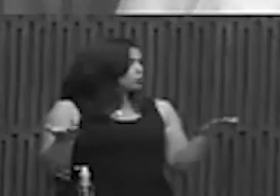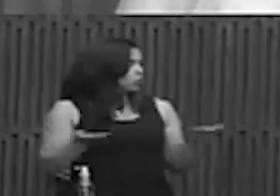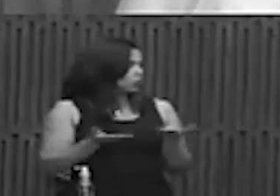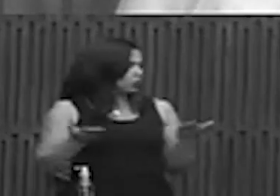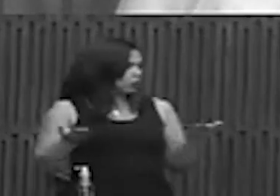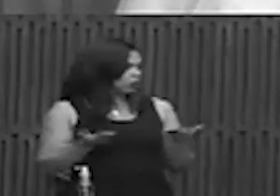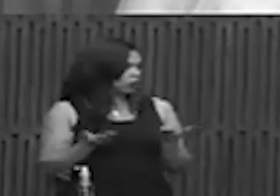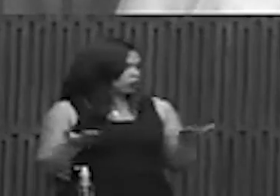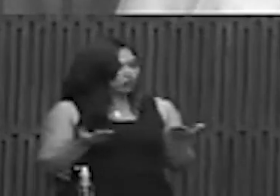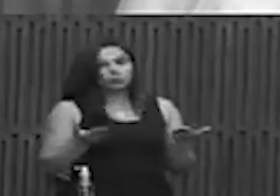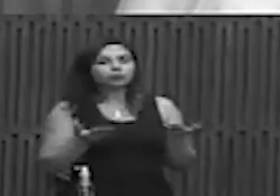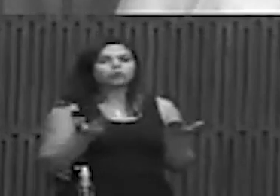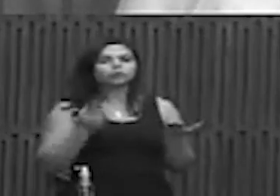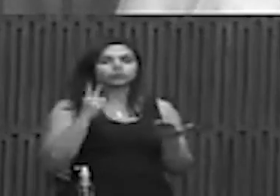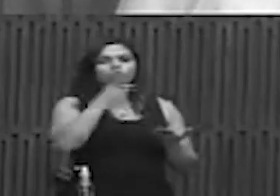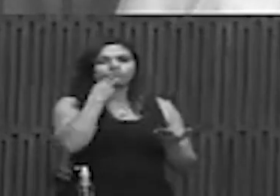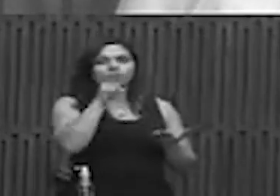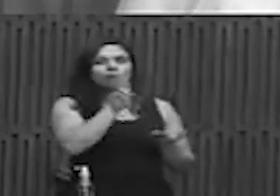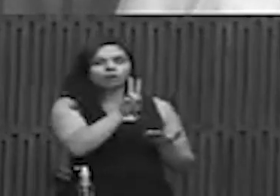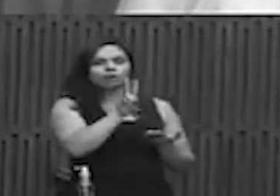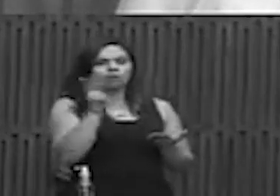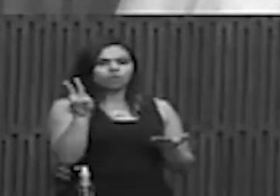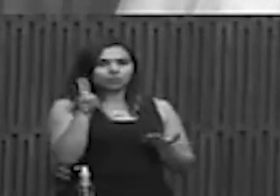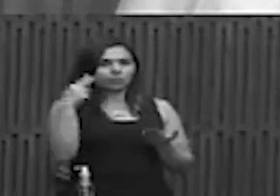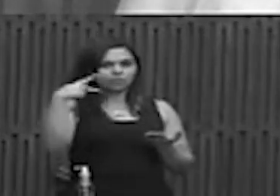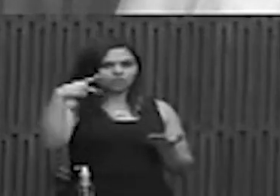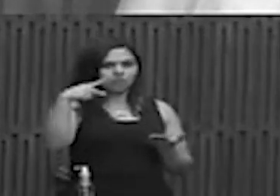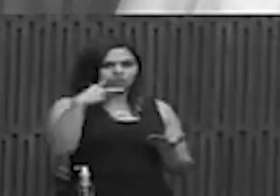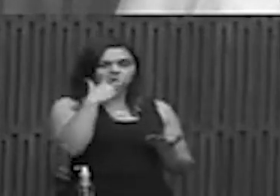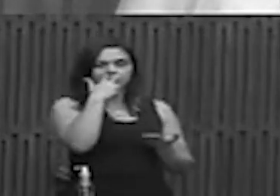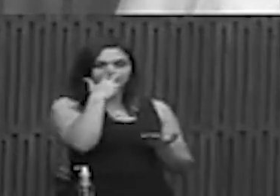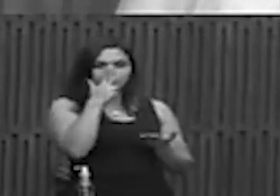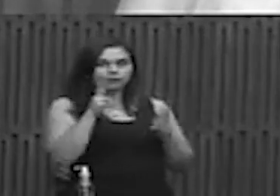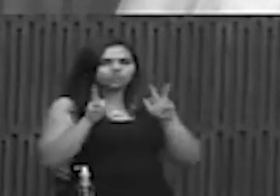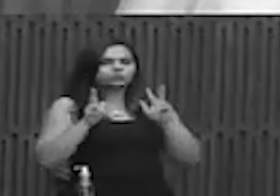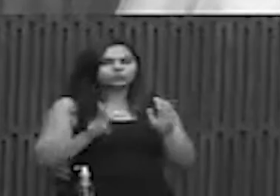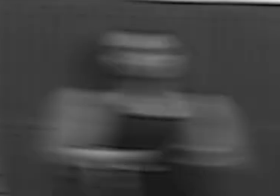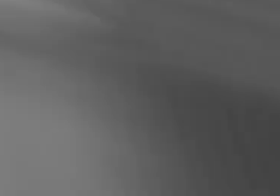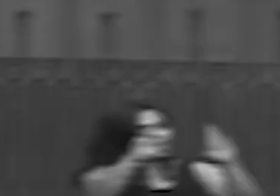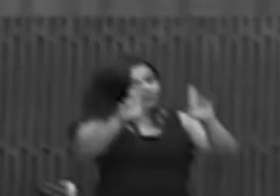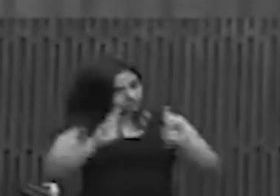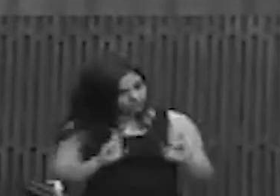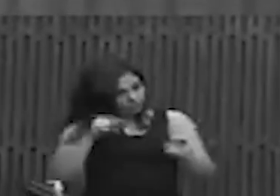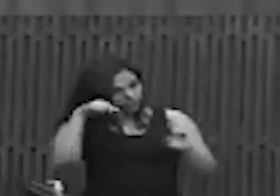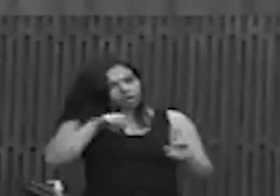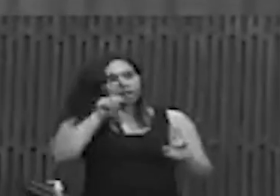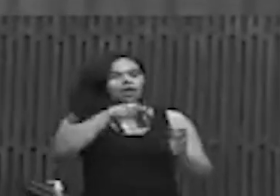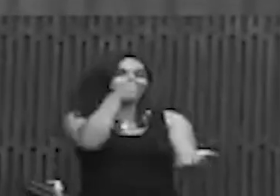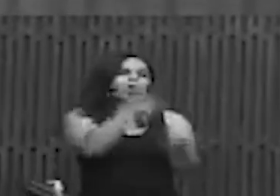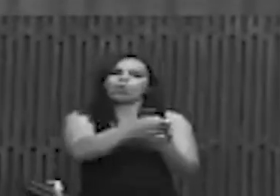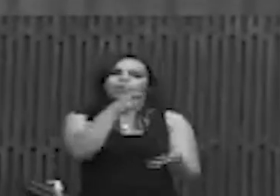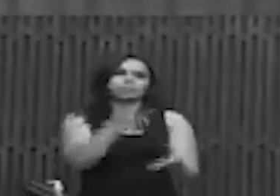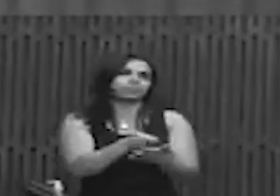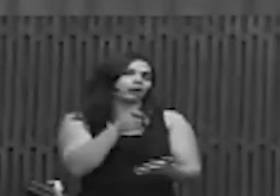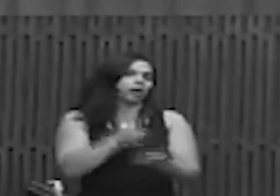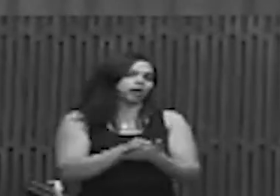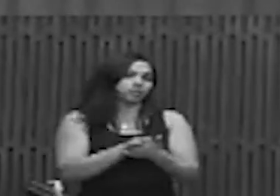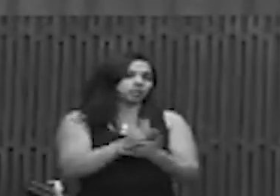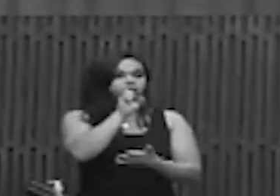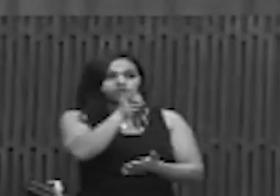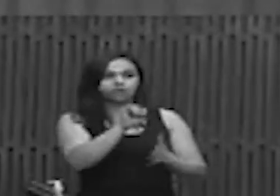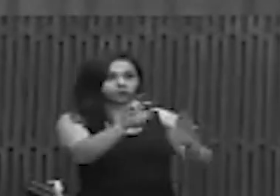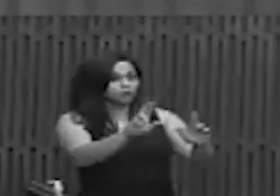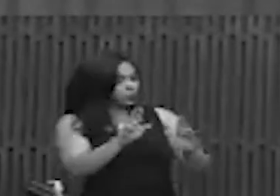O vereador, que eu nem gosto de citar o nome dele, porque ele se comporta como um moleque. É isso que ele é, um moleque. E eu quero deixar bem claro aqui, ou ele